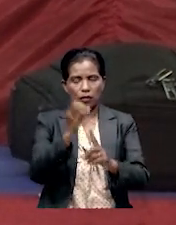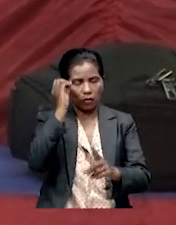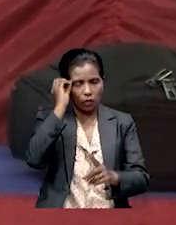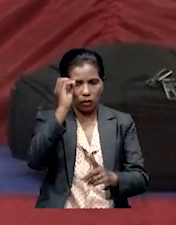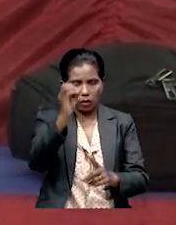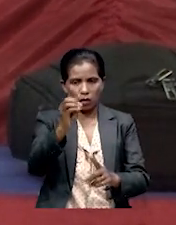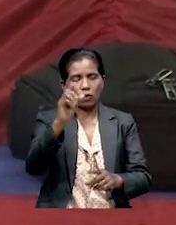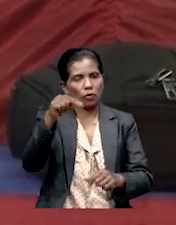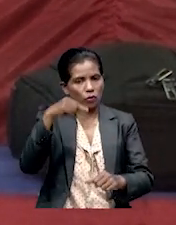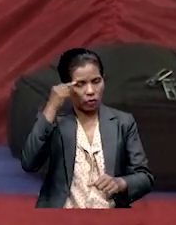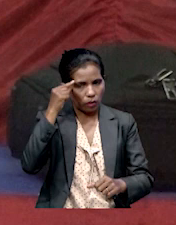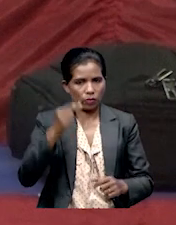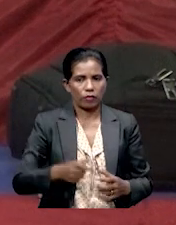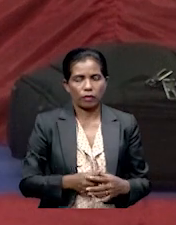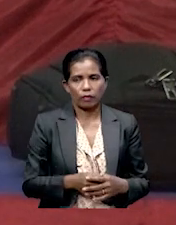Berbeza. Hal apa kau?